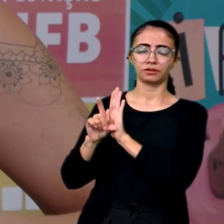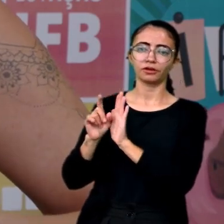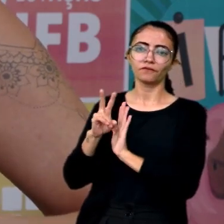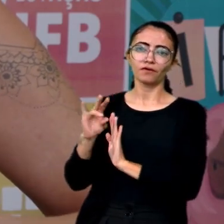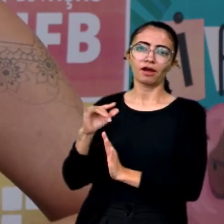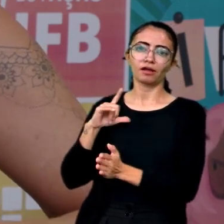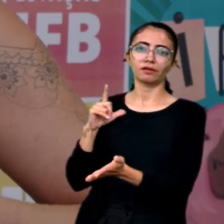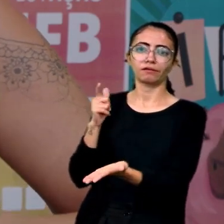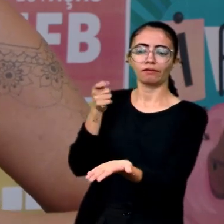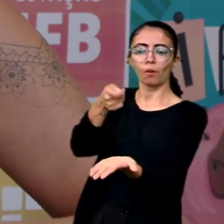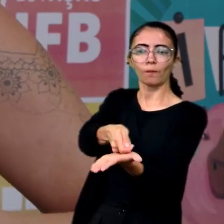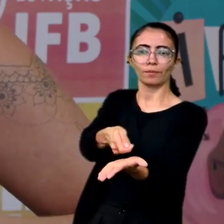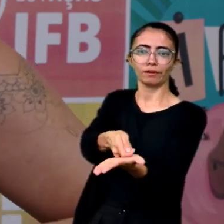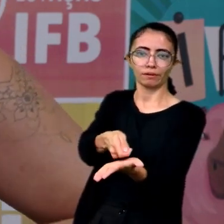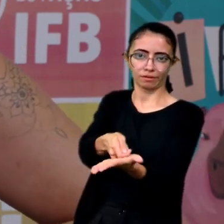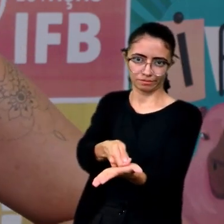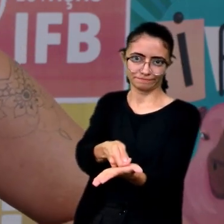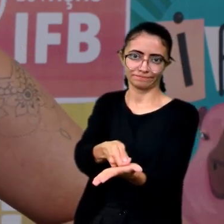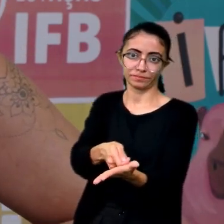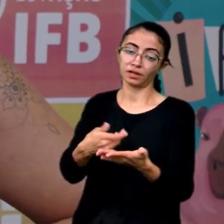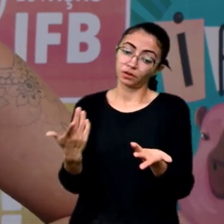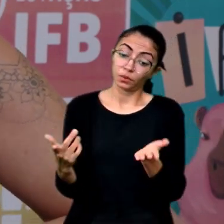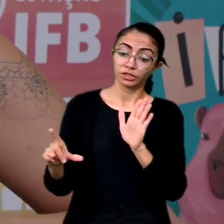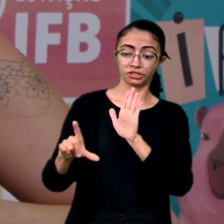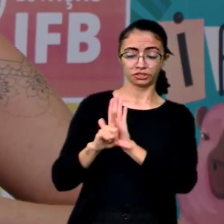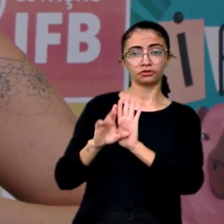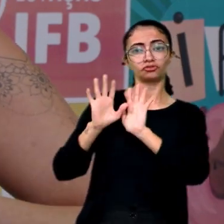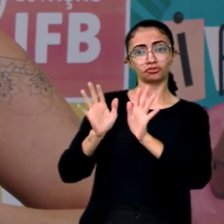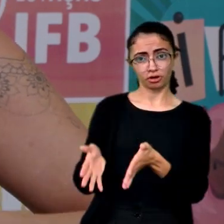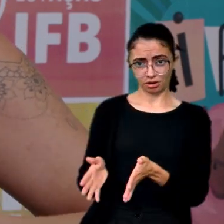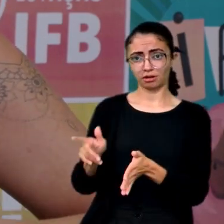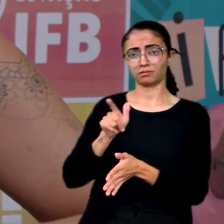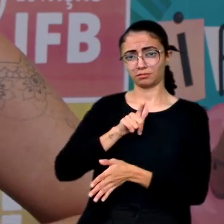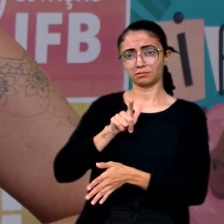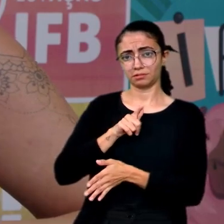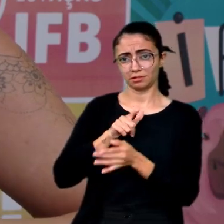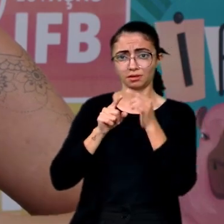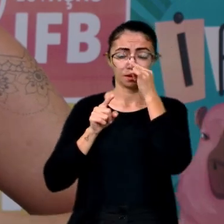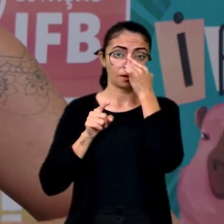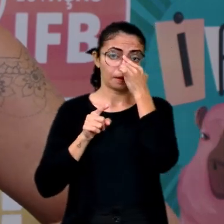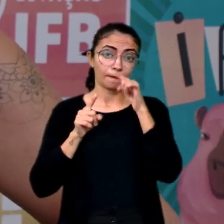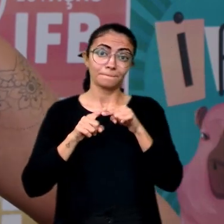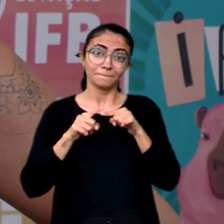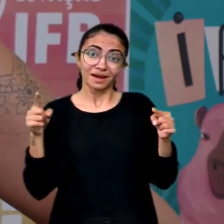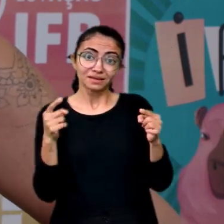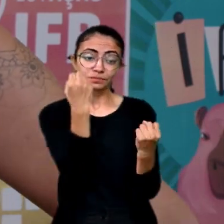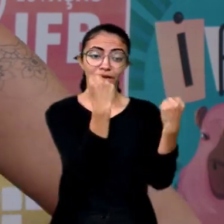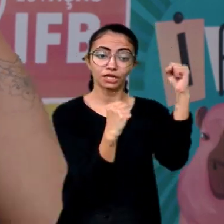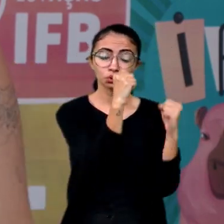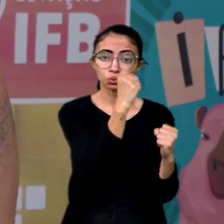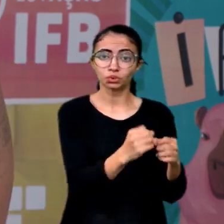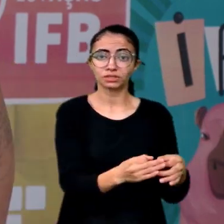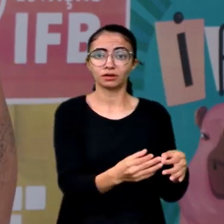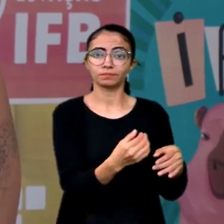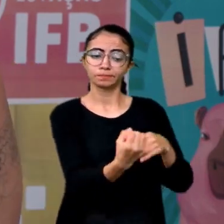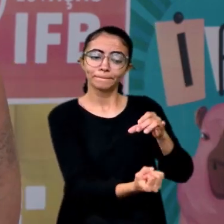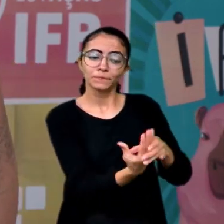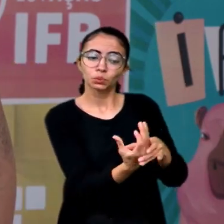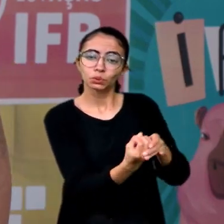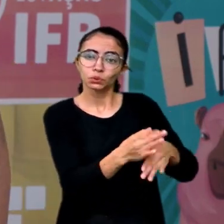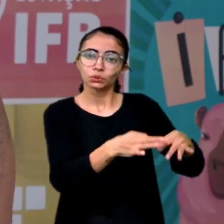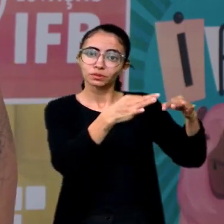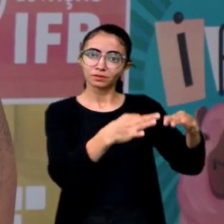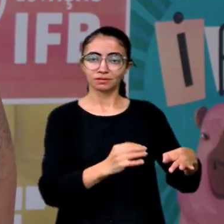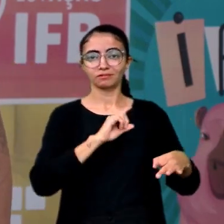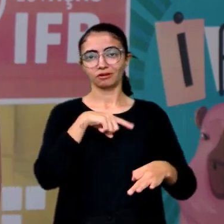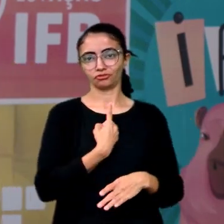elas a fazer. A legislação a gente tem, só que para elas fazerem, a gente também tem que fiscalizar, né? Então é assim, nunca é só um.